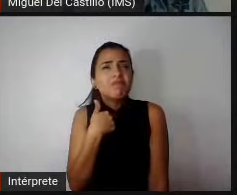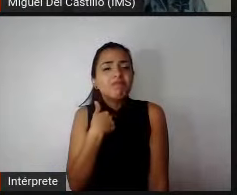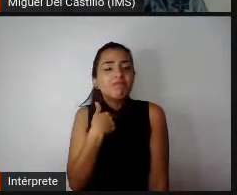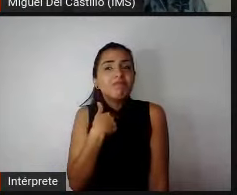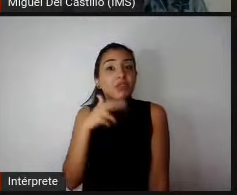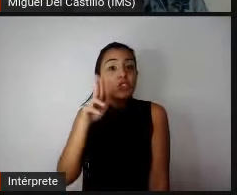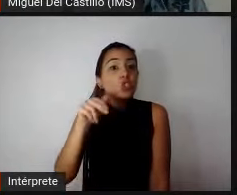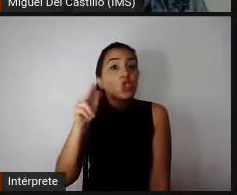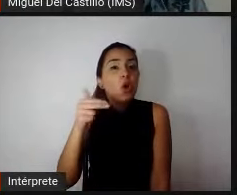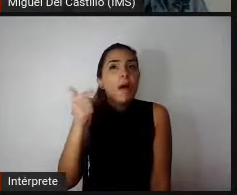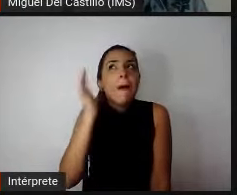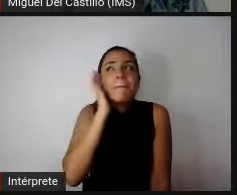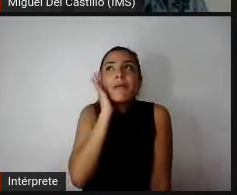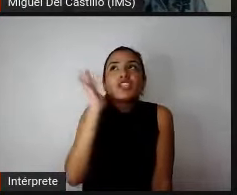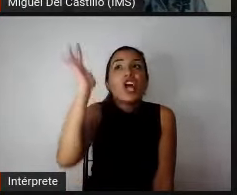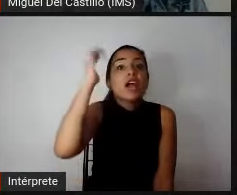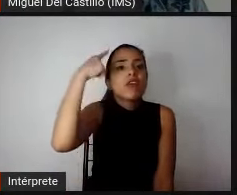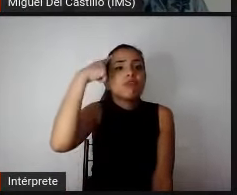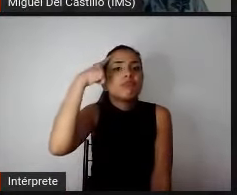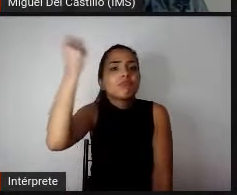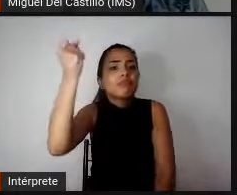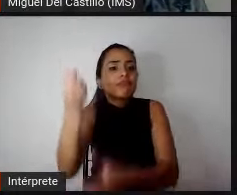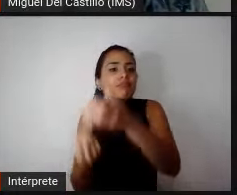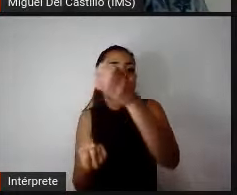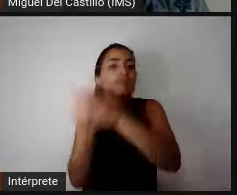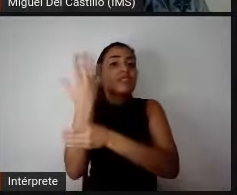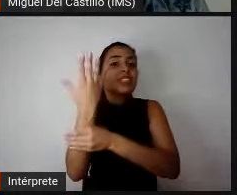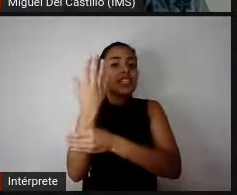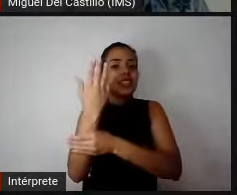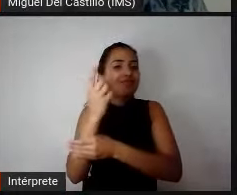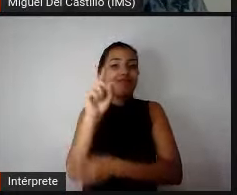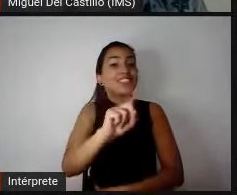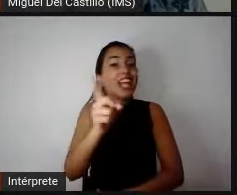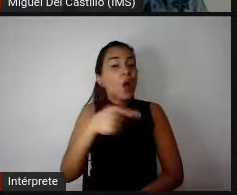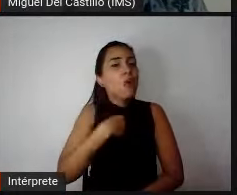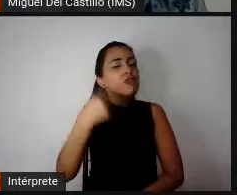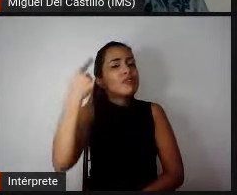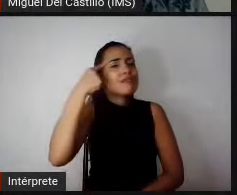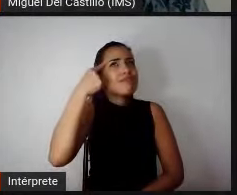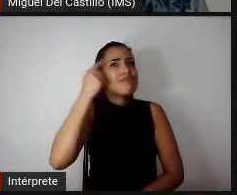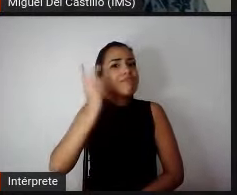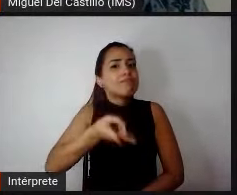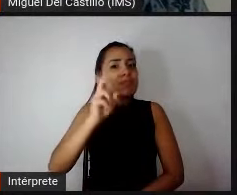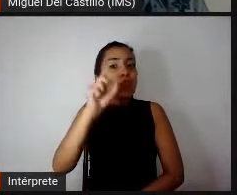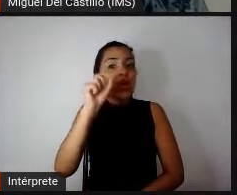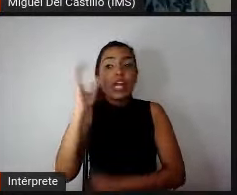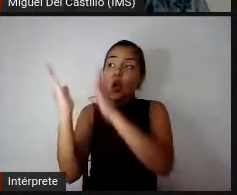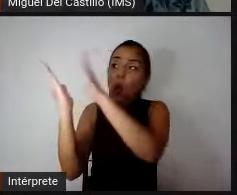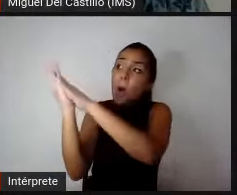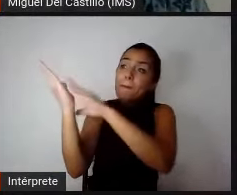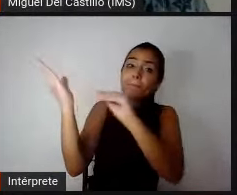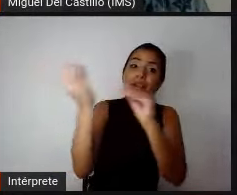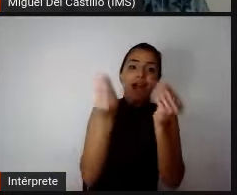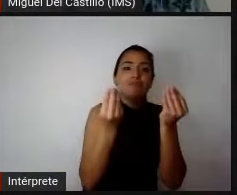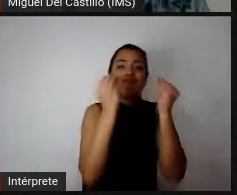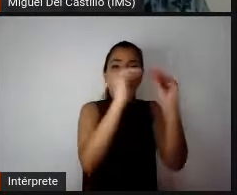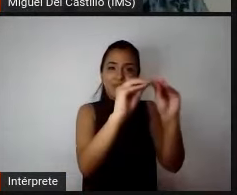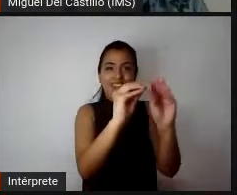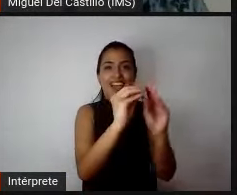inventar uma coisa a não só copiá-la. Digamos, acho extraordinário quando você vê todos